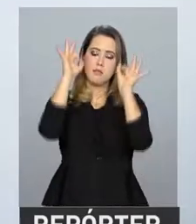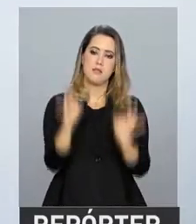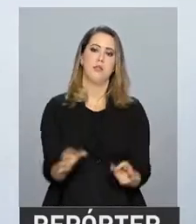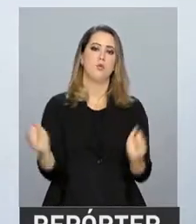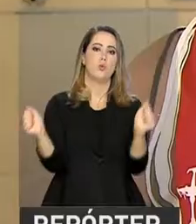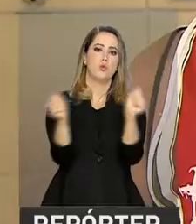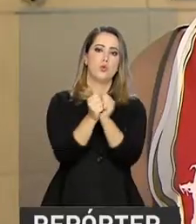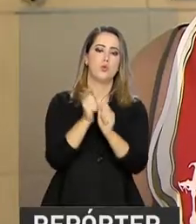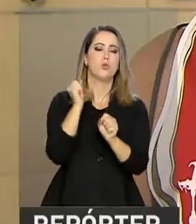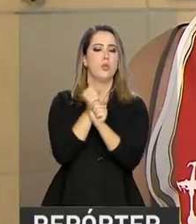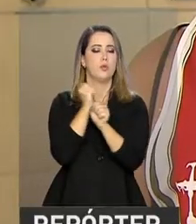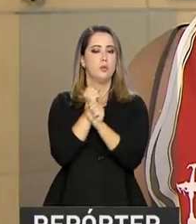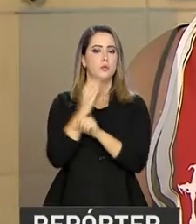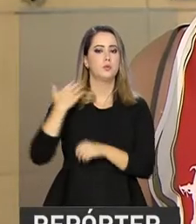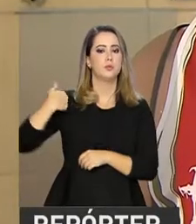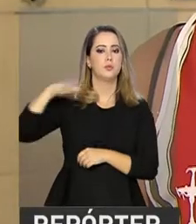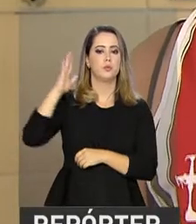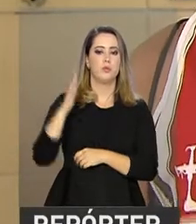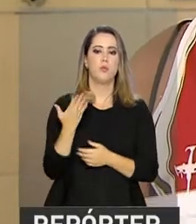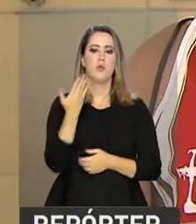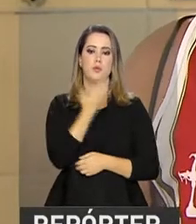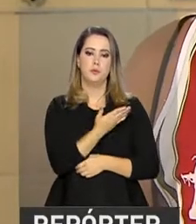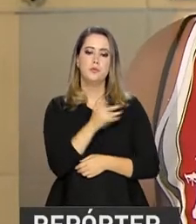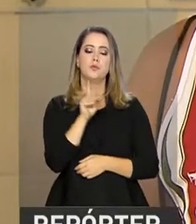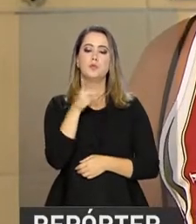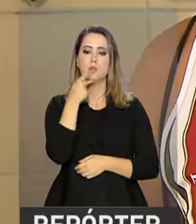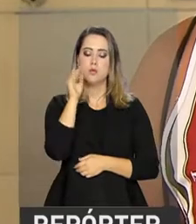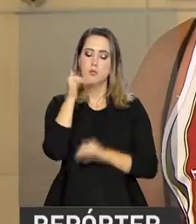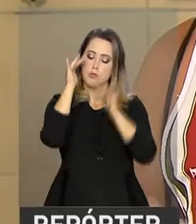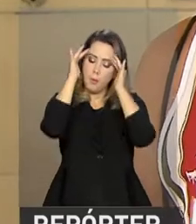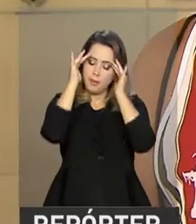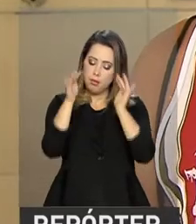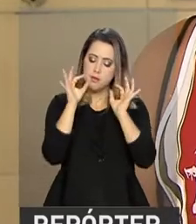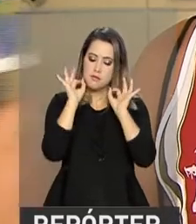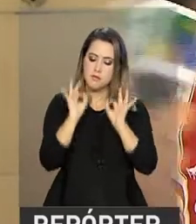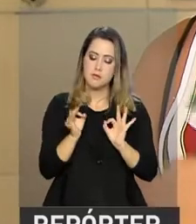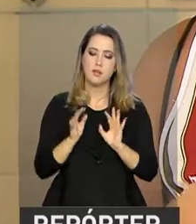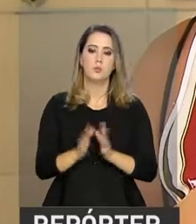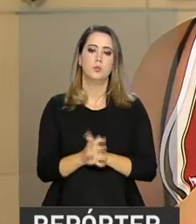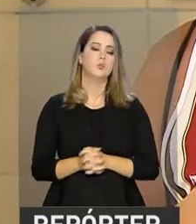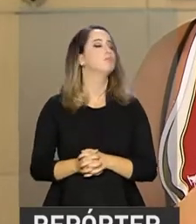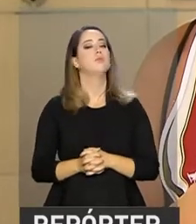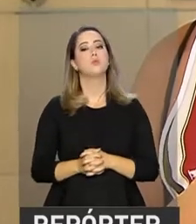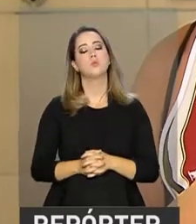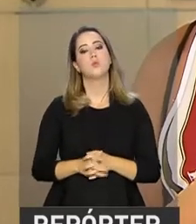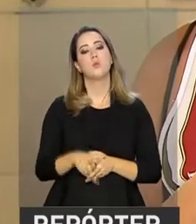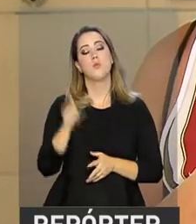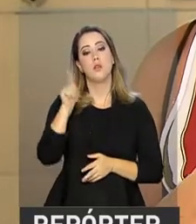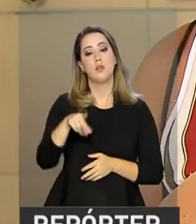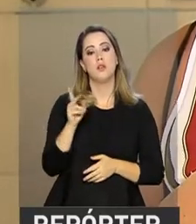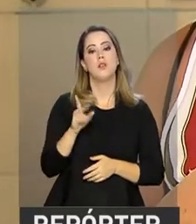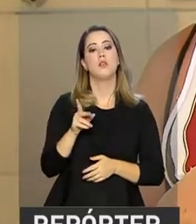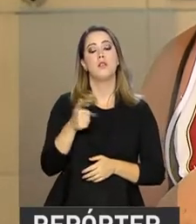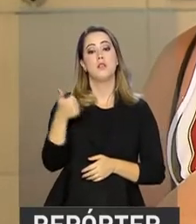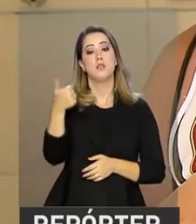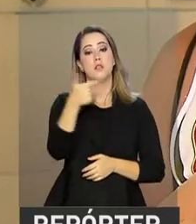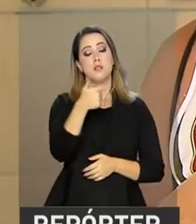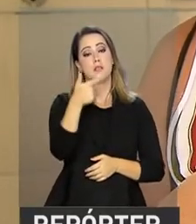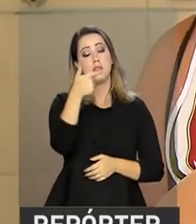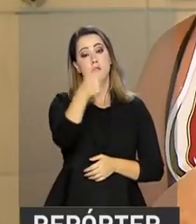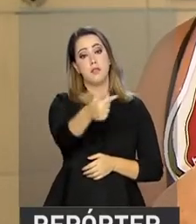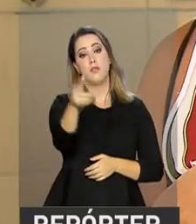construir mais. Recomendações que o seu Silvio pretende seguir à risca. Com certeza, R$127 vamos